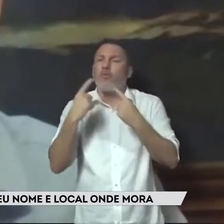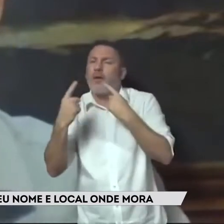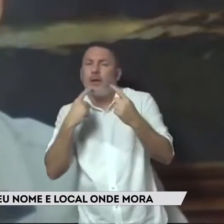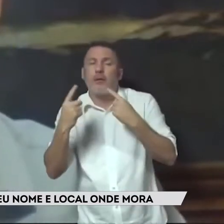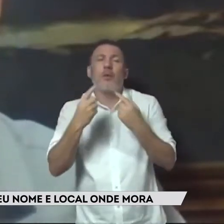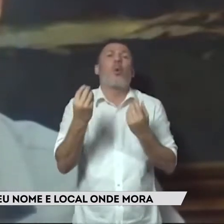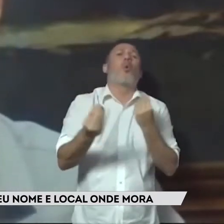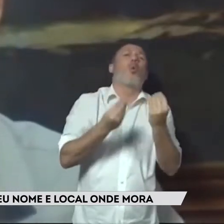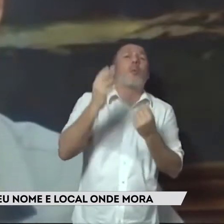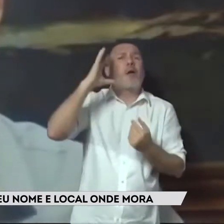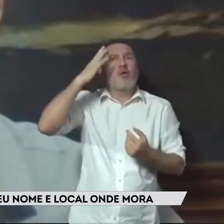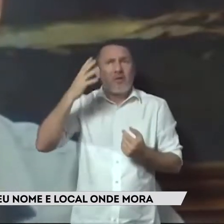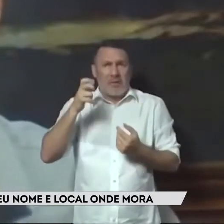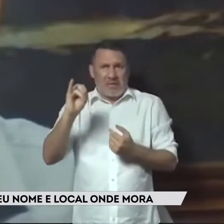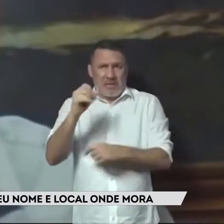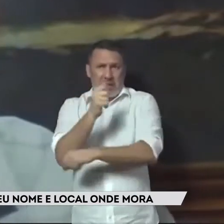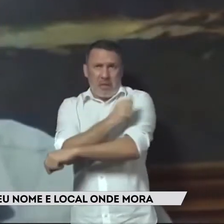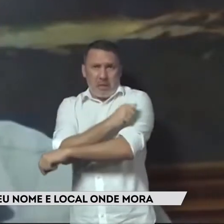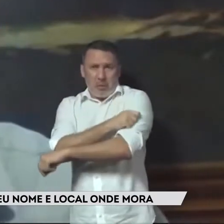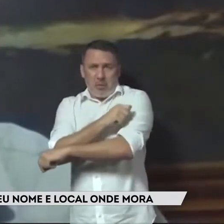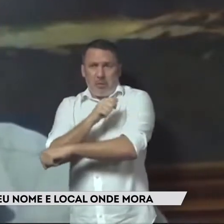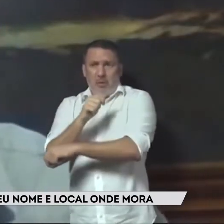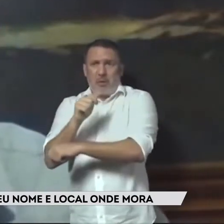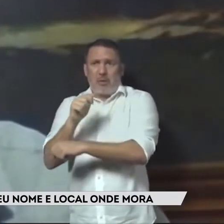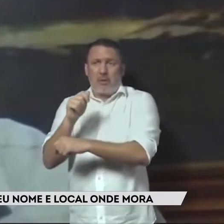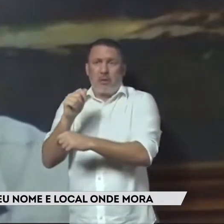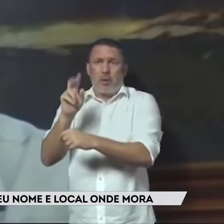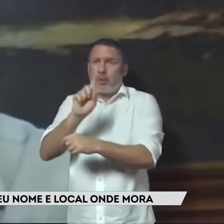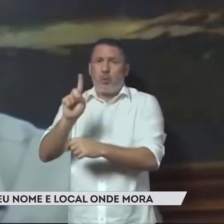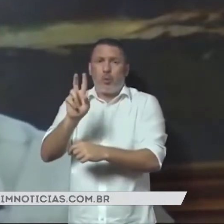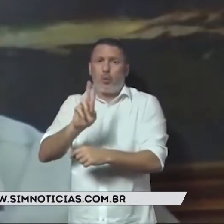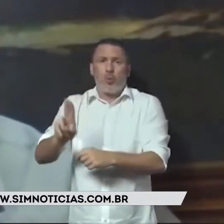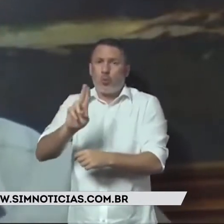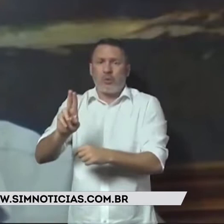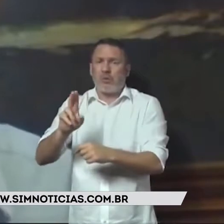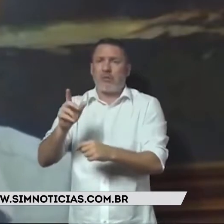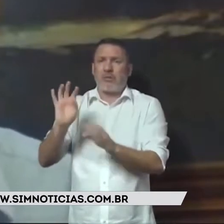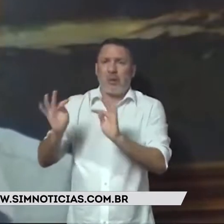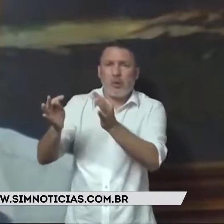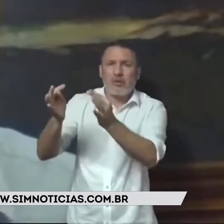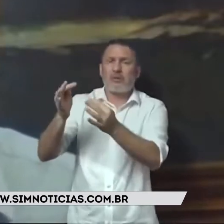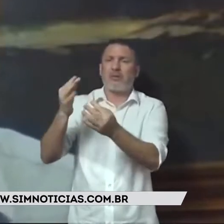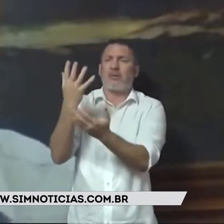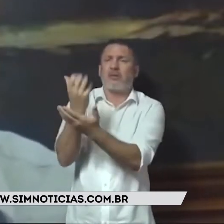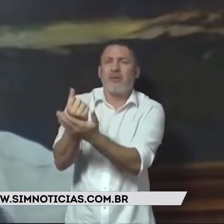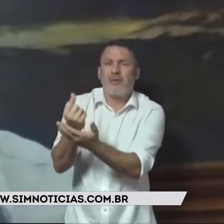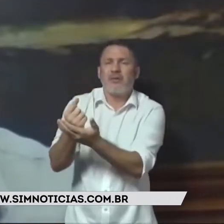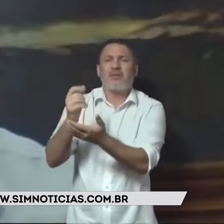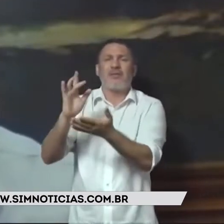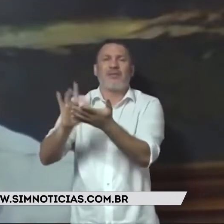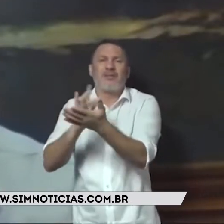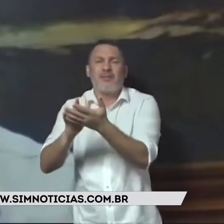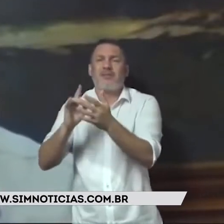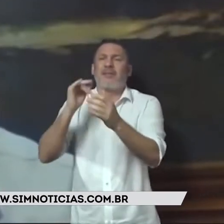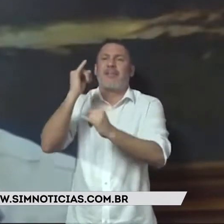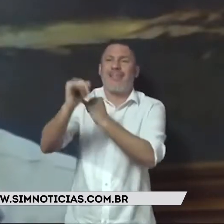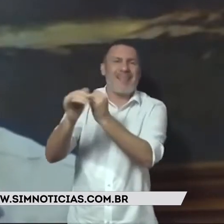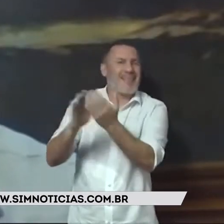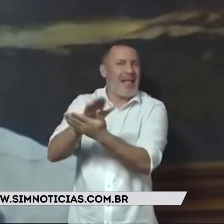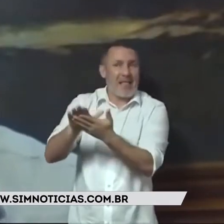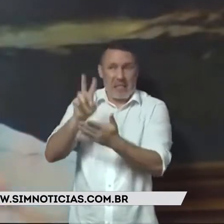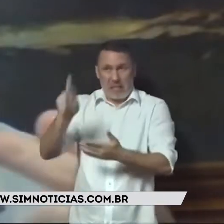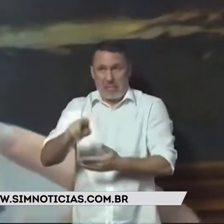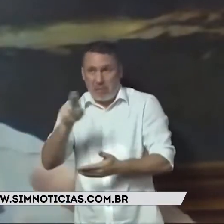não são apenas nós, do governo, né? É um debate amplo a ser feito, mas neste momento